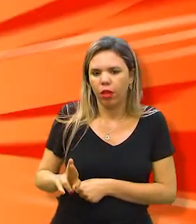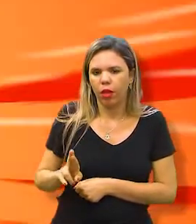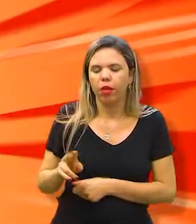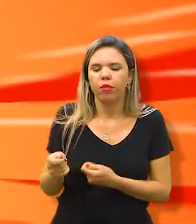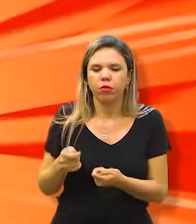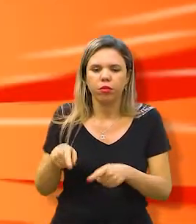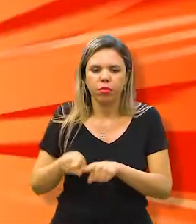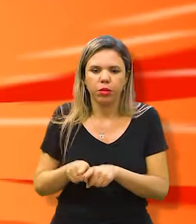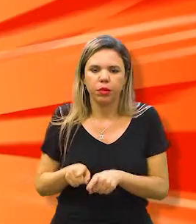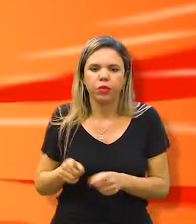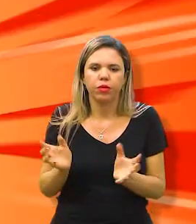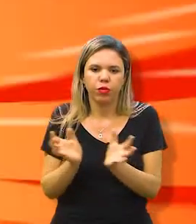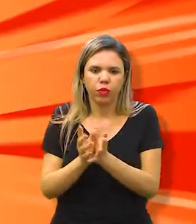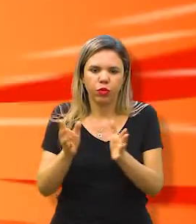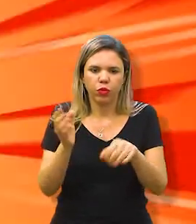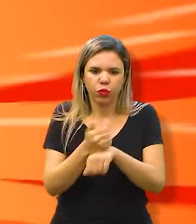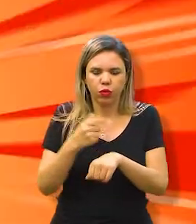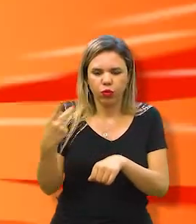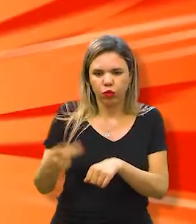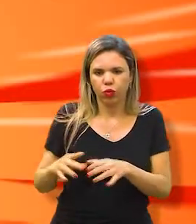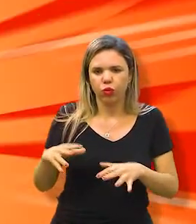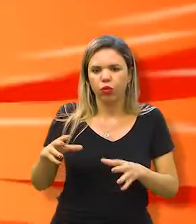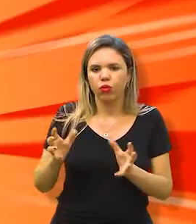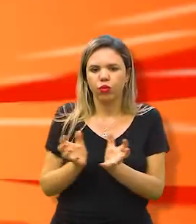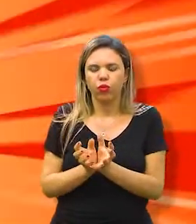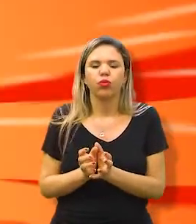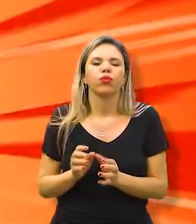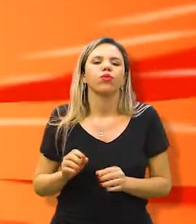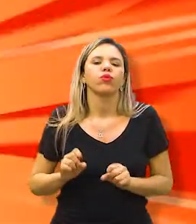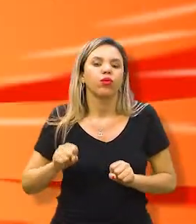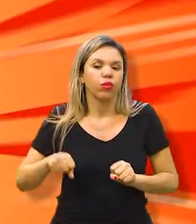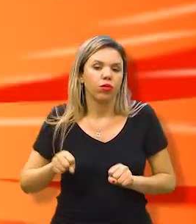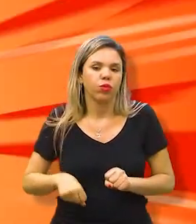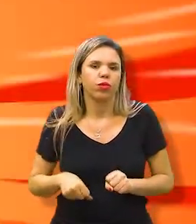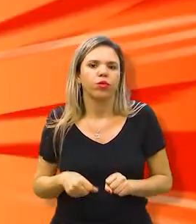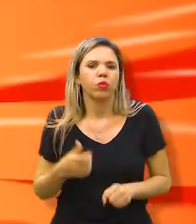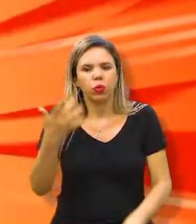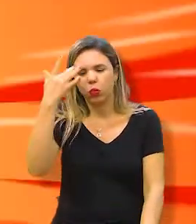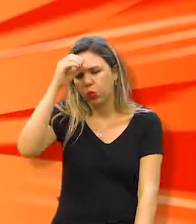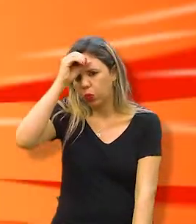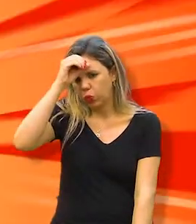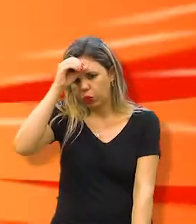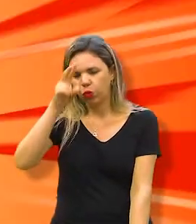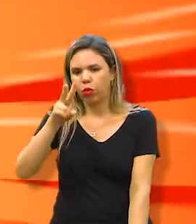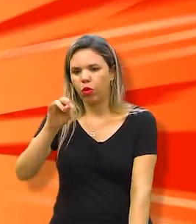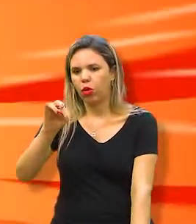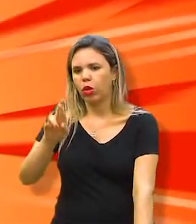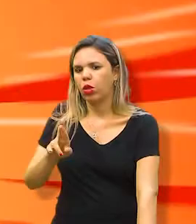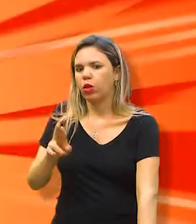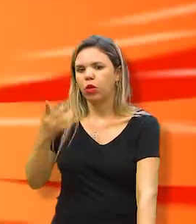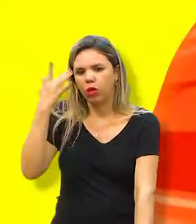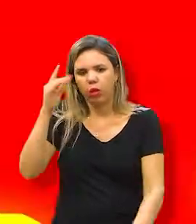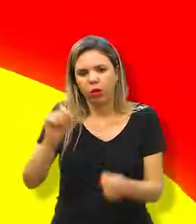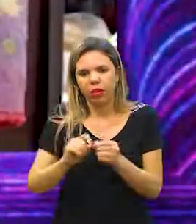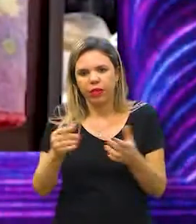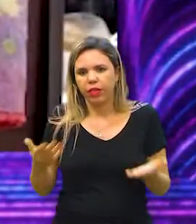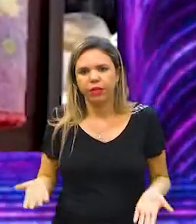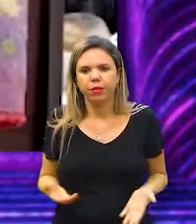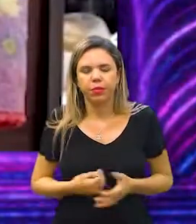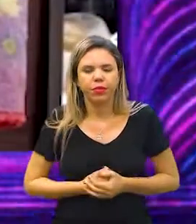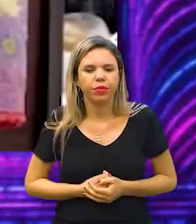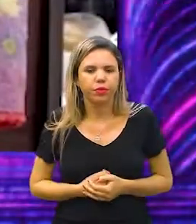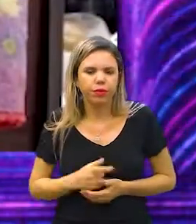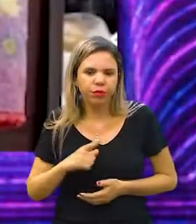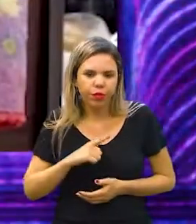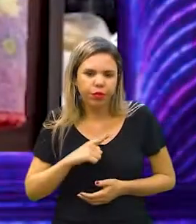Victor tenta blindar. A equipe toda do Aranhas Motoclube, né, eles não sabem o que o Victor está fazendo.